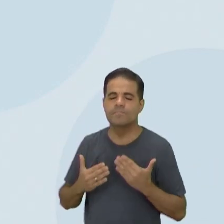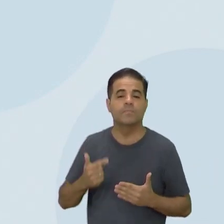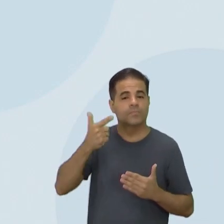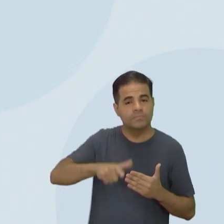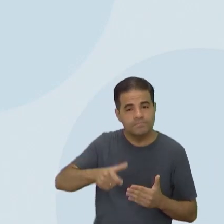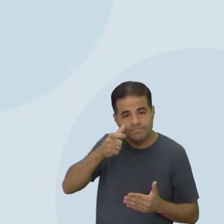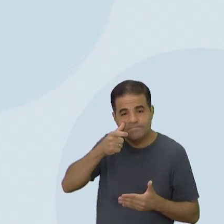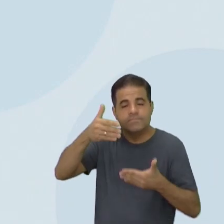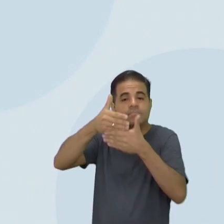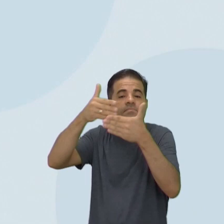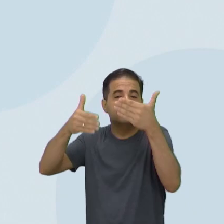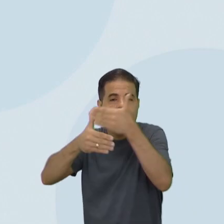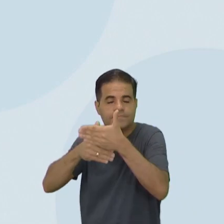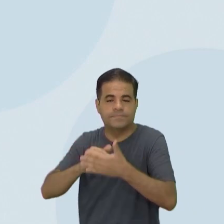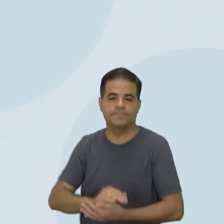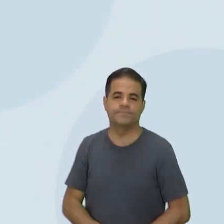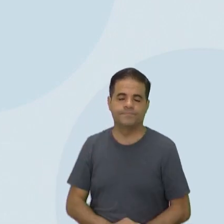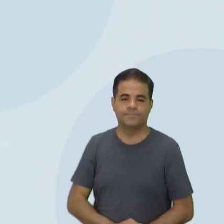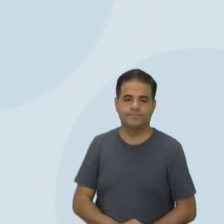slide.